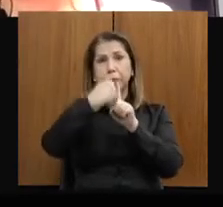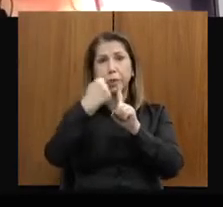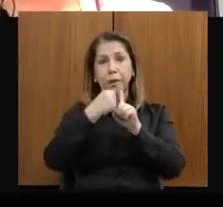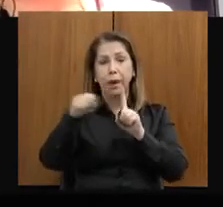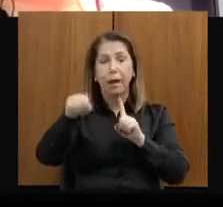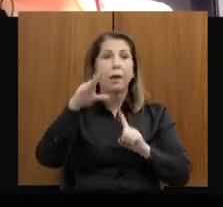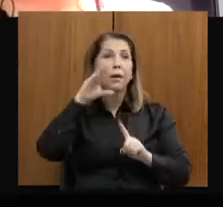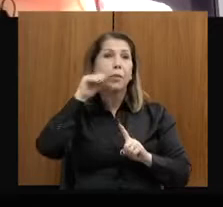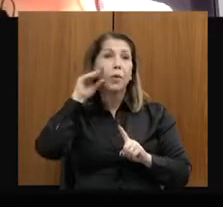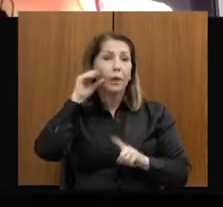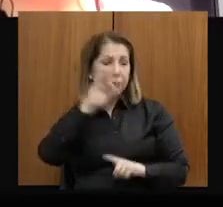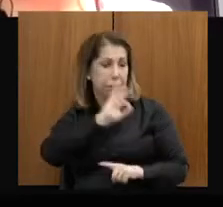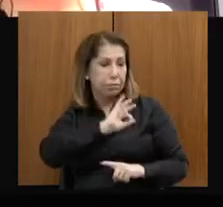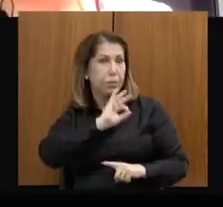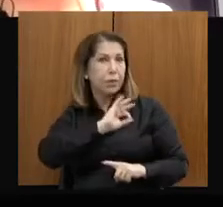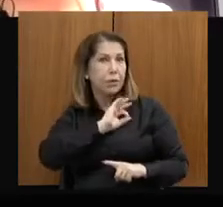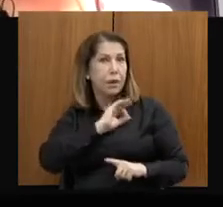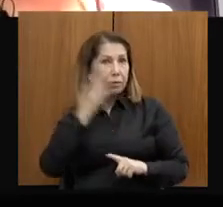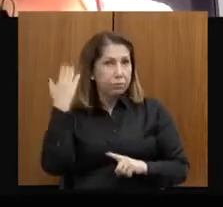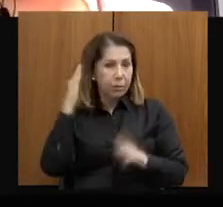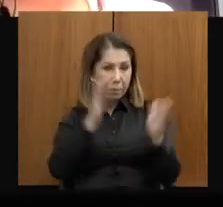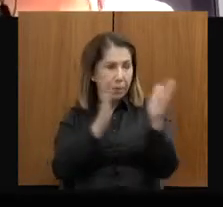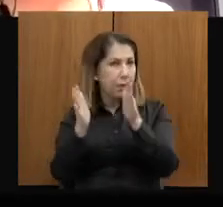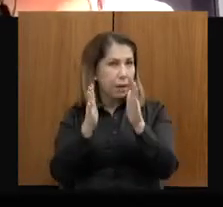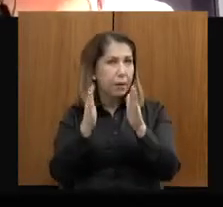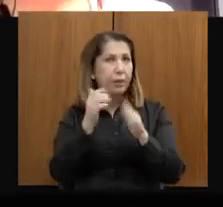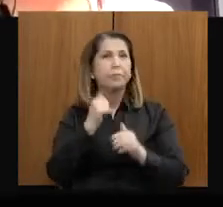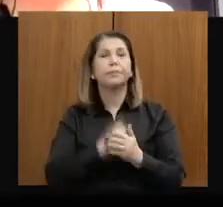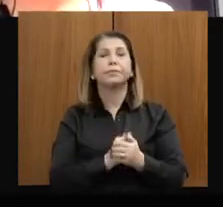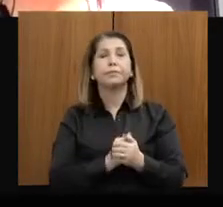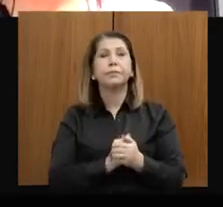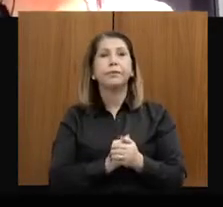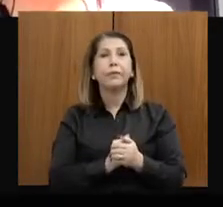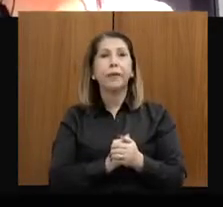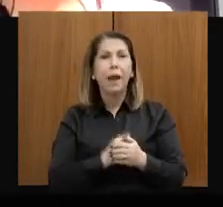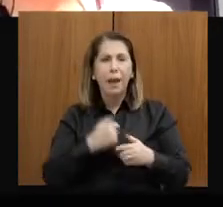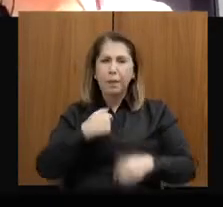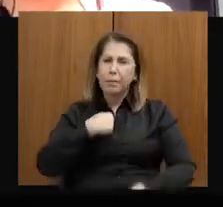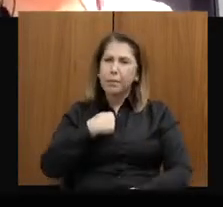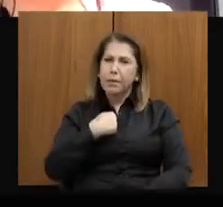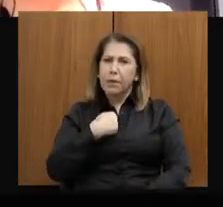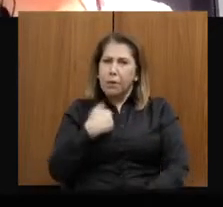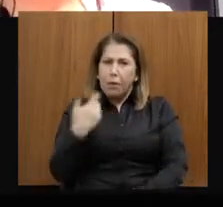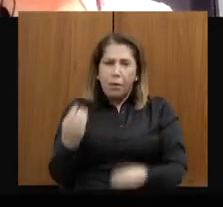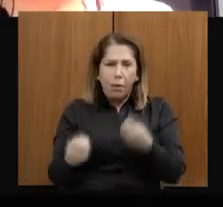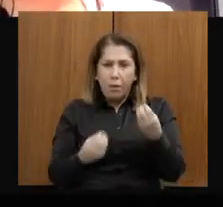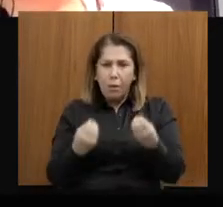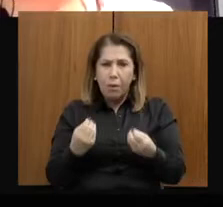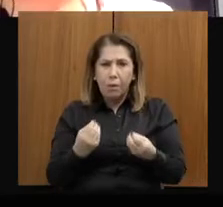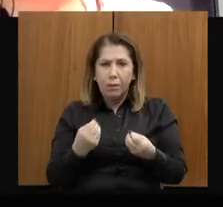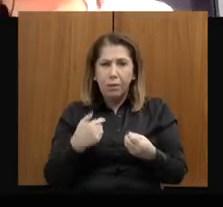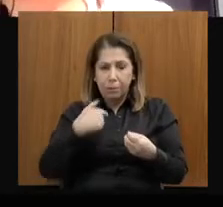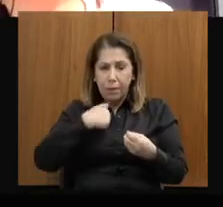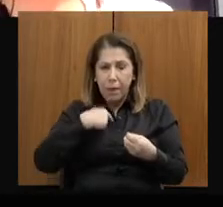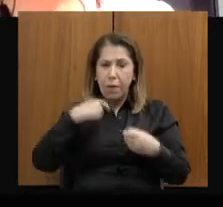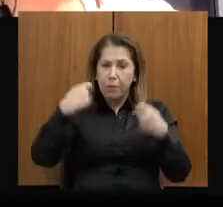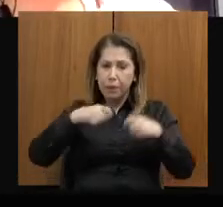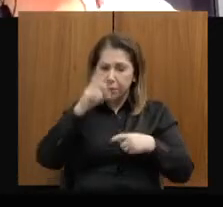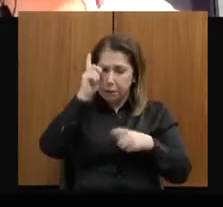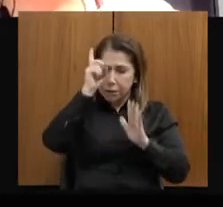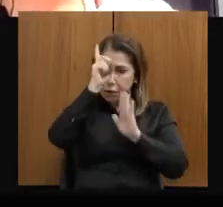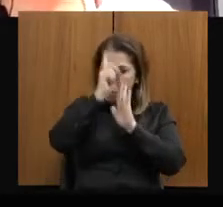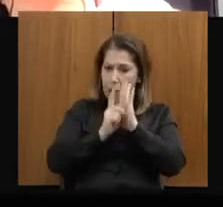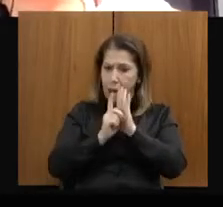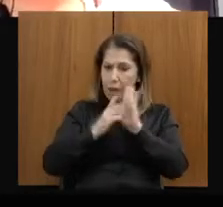funcionário da polícia a época e ele entendeu que precisava acionar é os seus